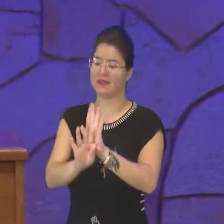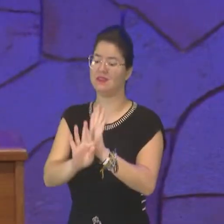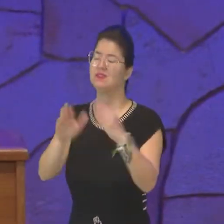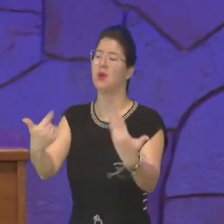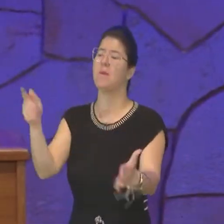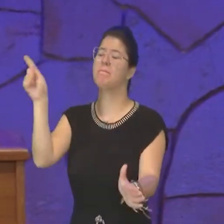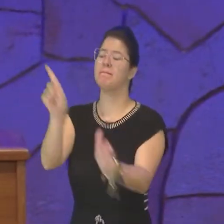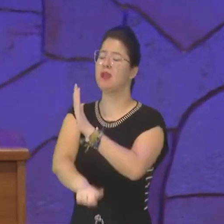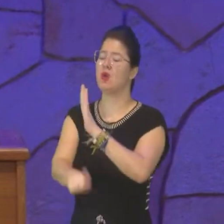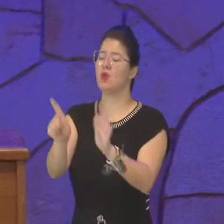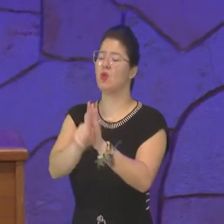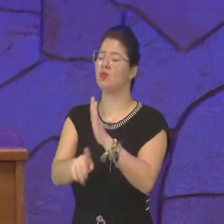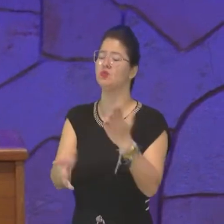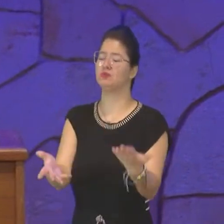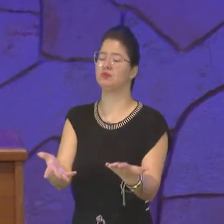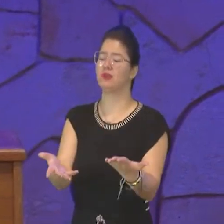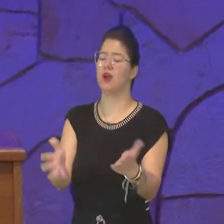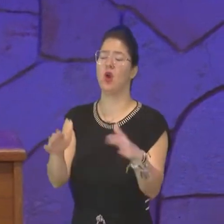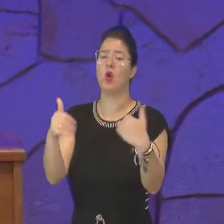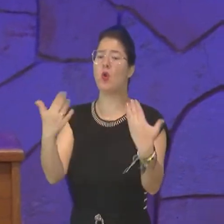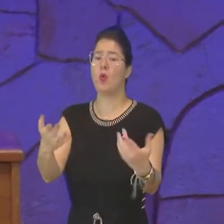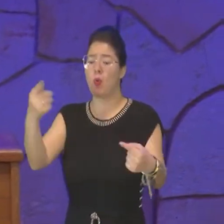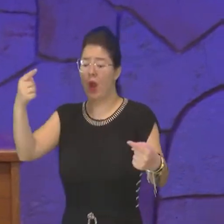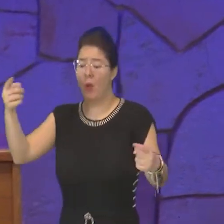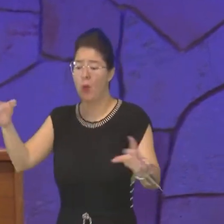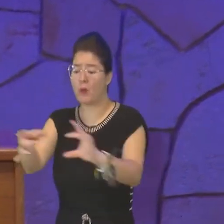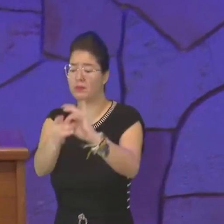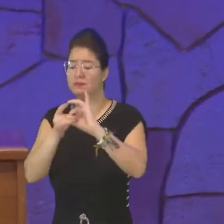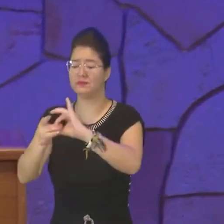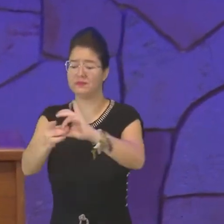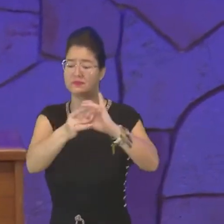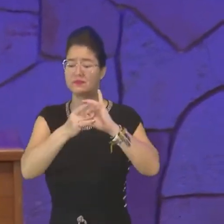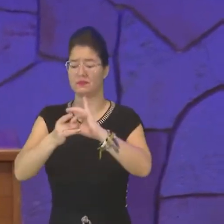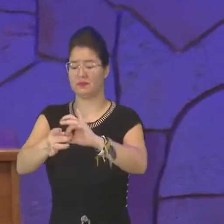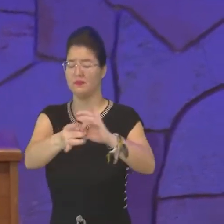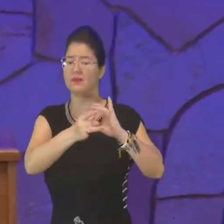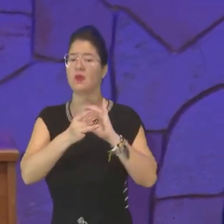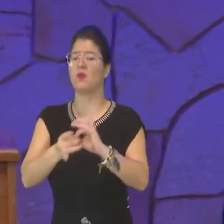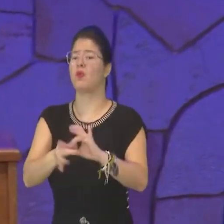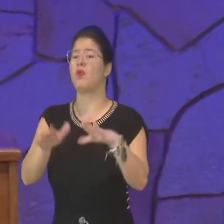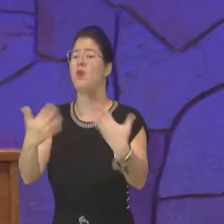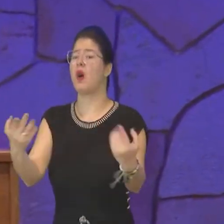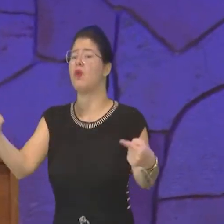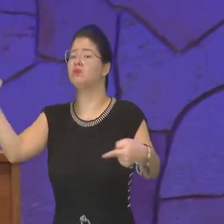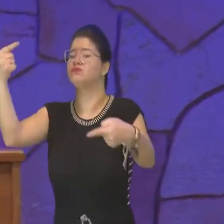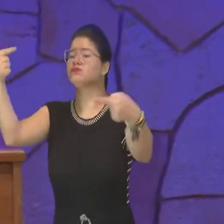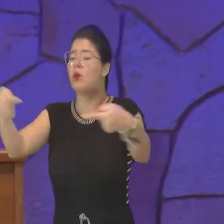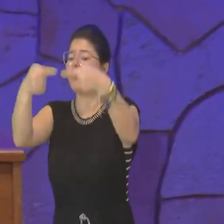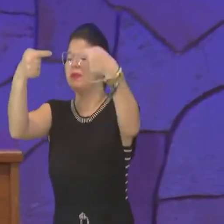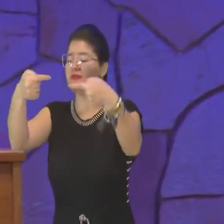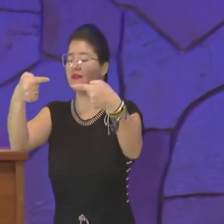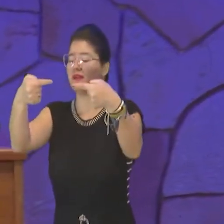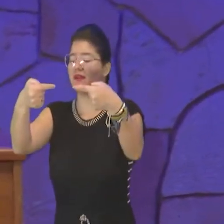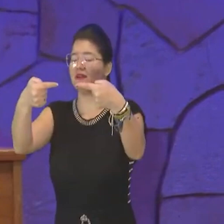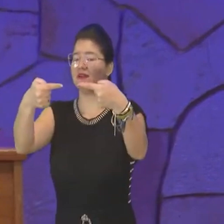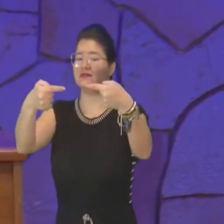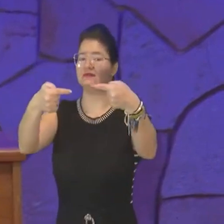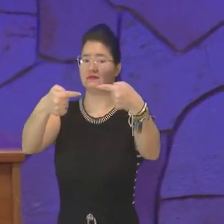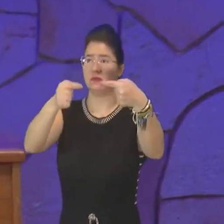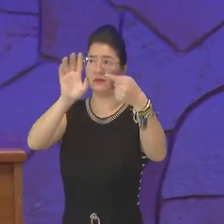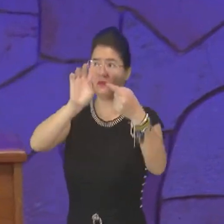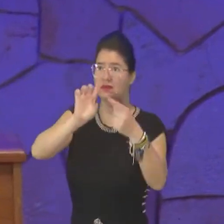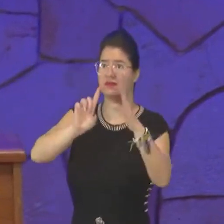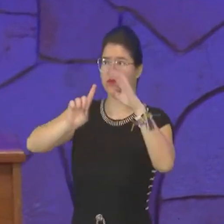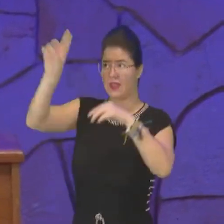ligação do santuário de Deus com os ídolos? Continuando o autor na esfera da espiritualidade, abordando